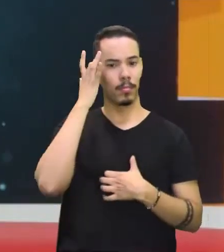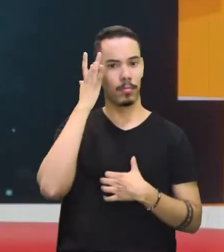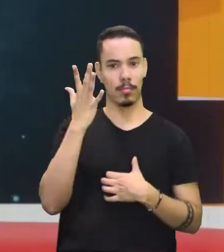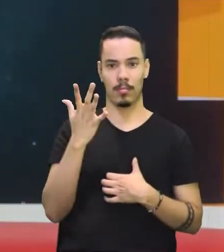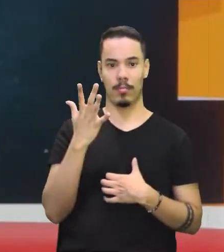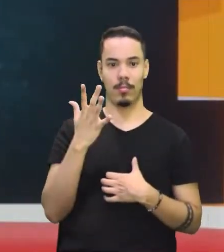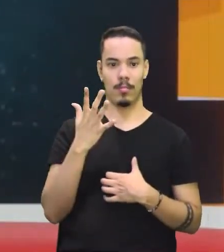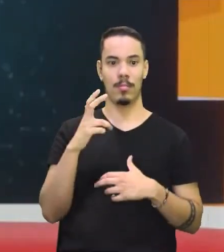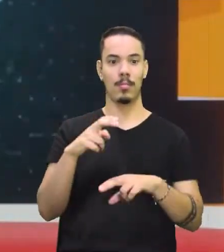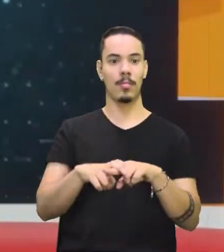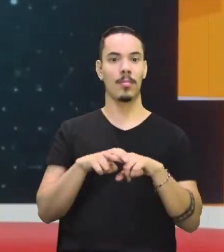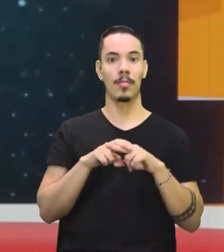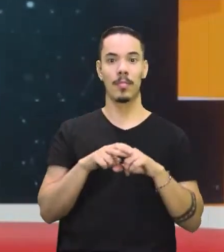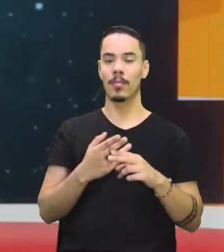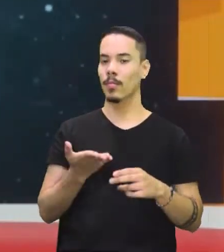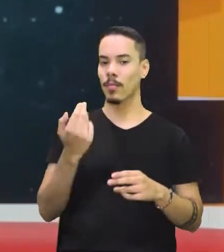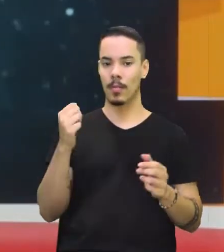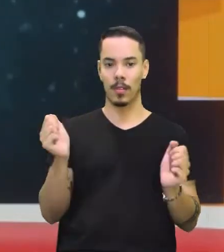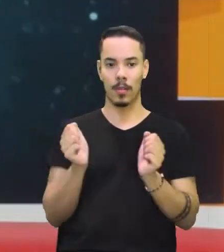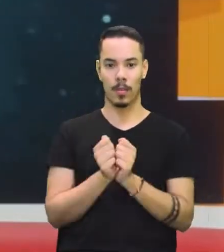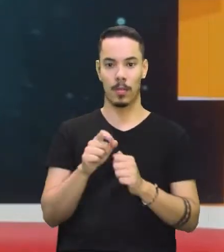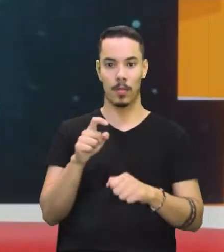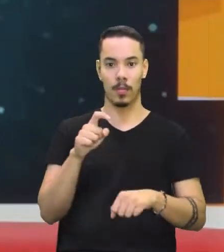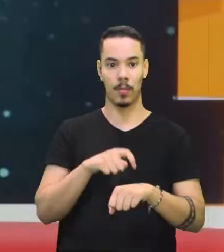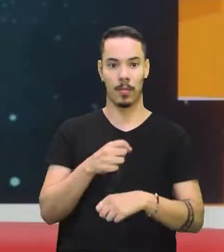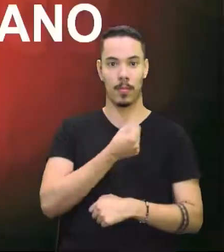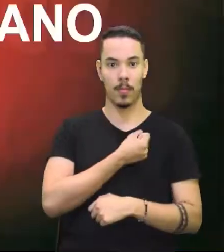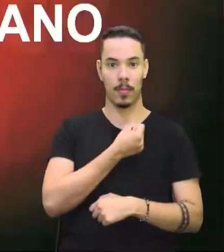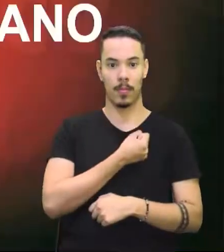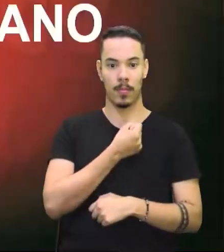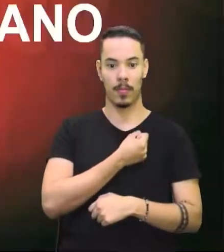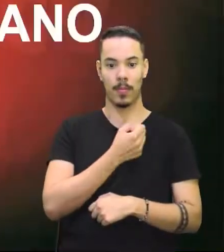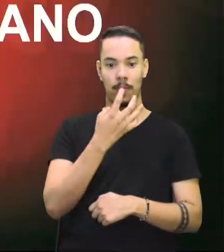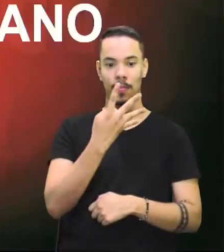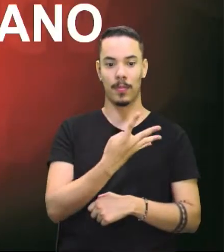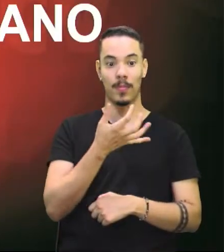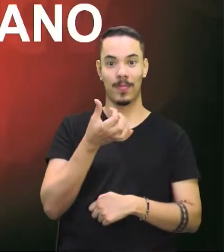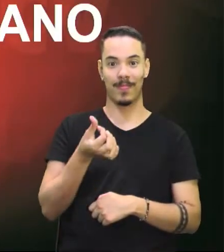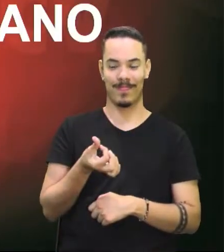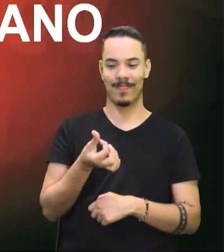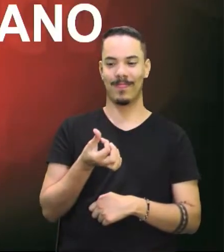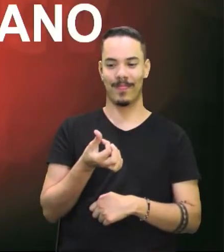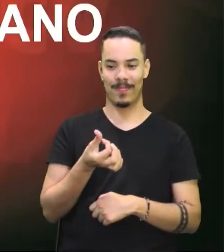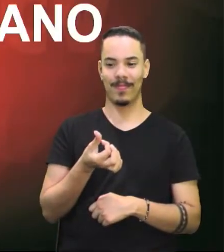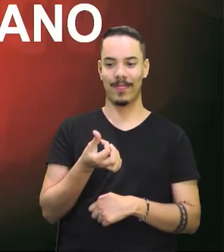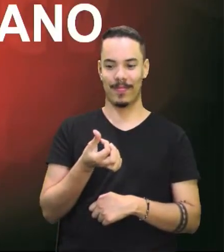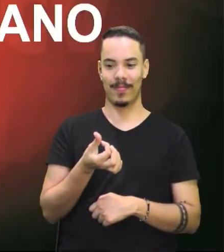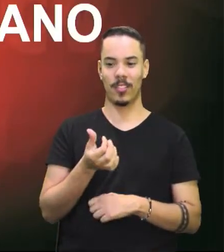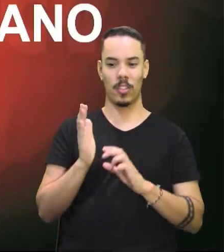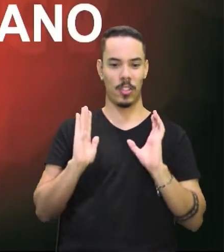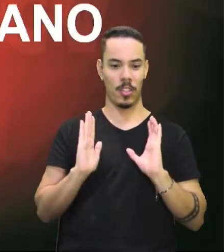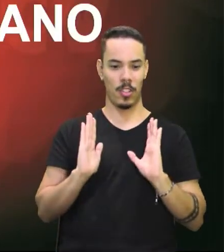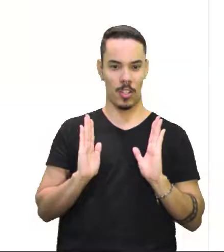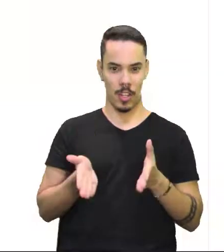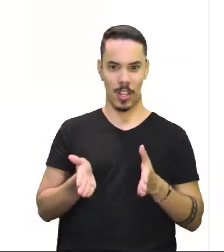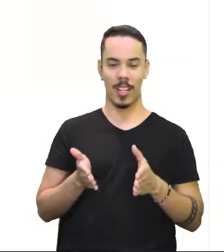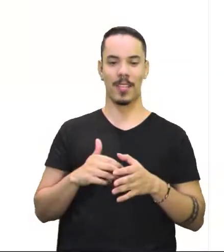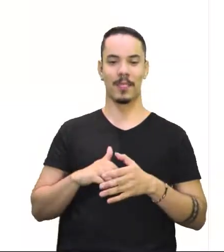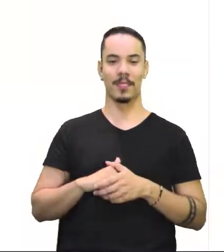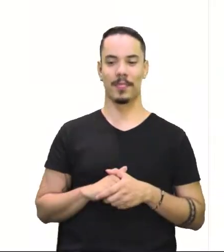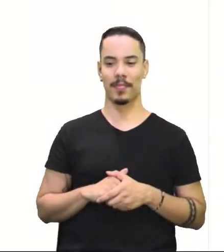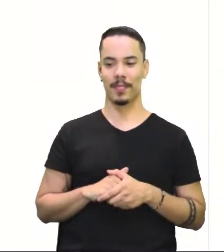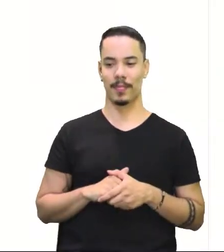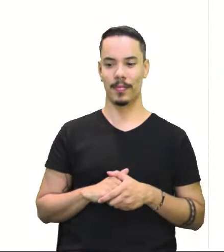fácil. Então, vem com a gente, é hora de aula número 46. Olha aí, pega! Vamos